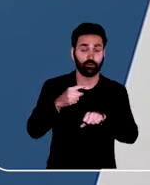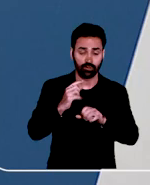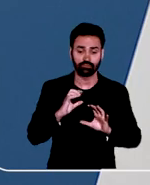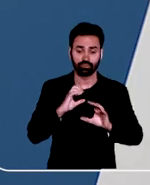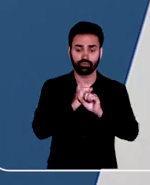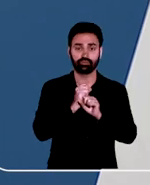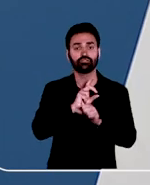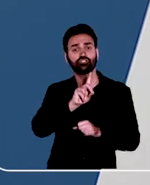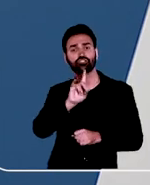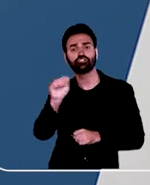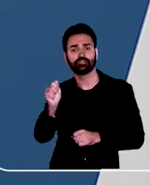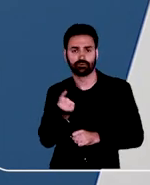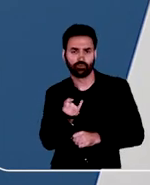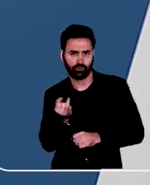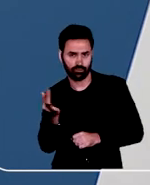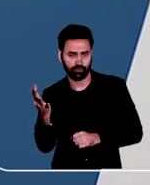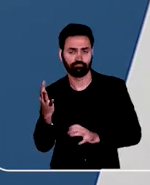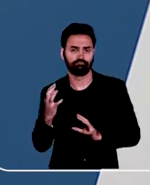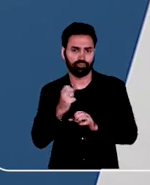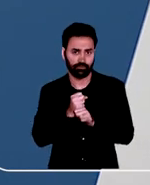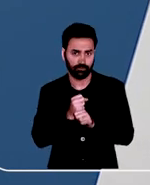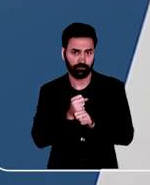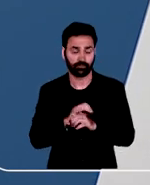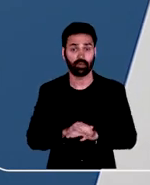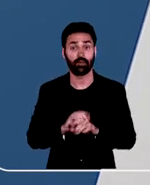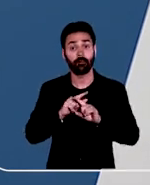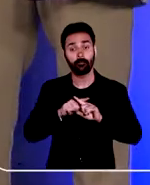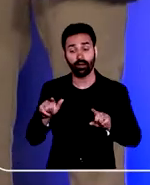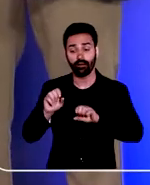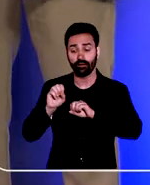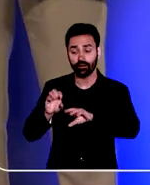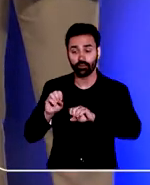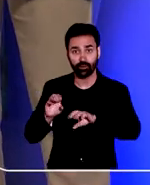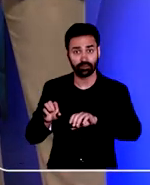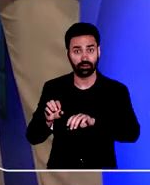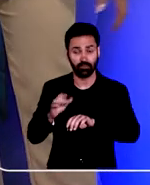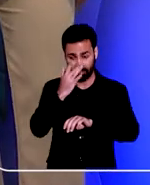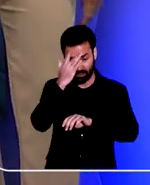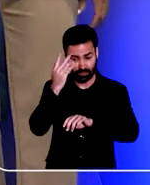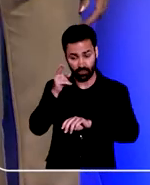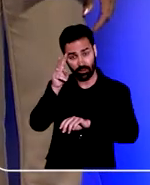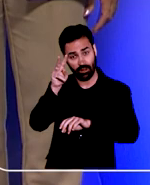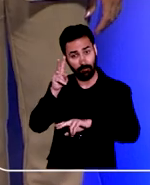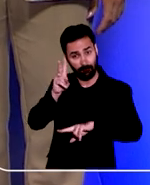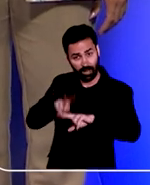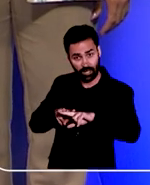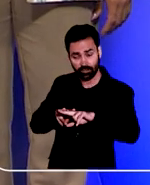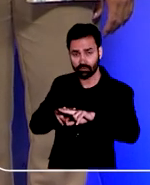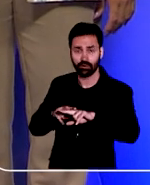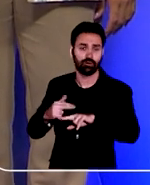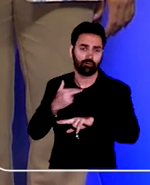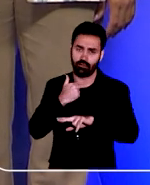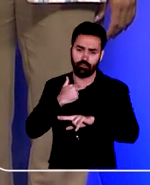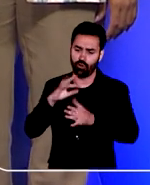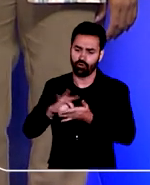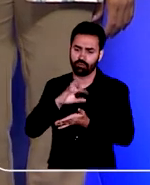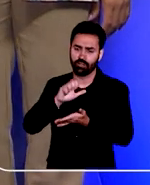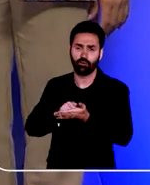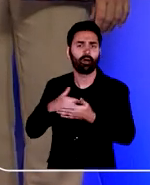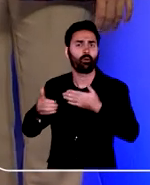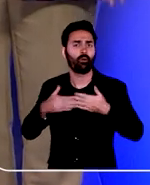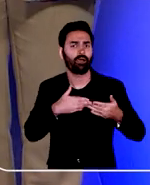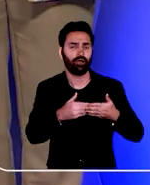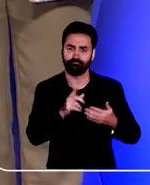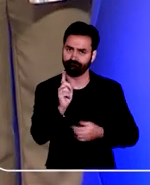horas que depois são convertidas em dias mas no caso do o Detento não pode se